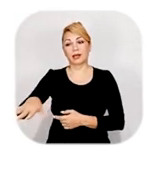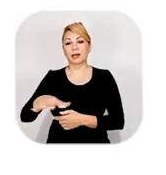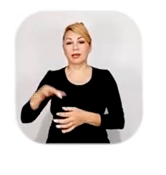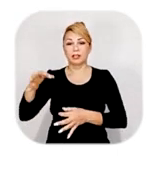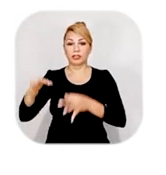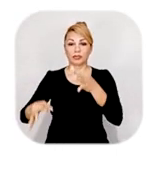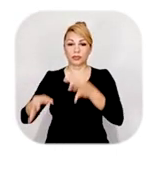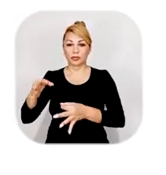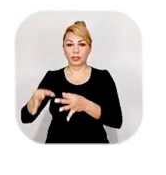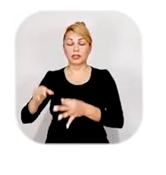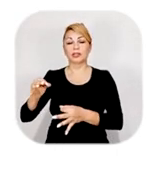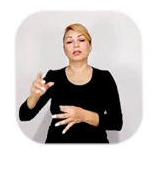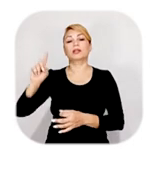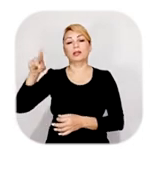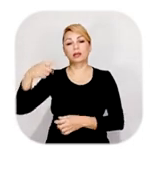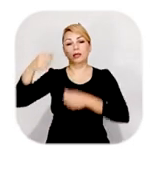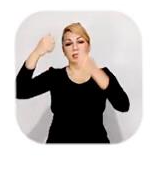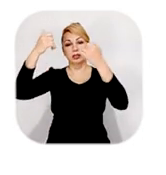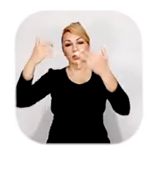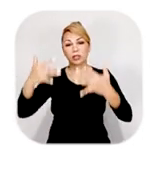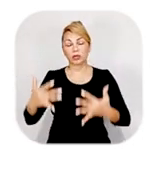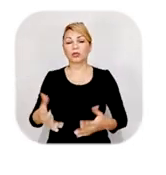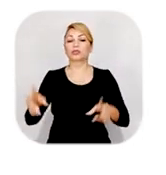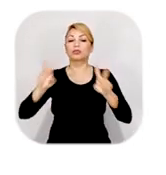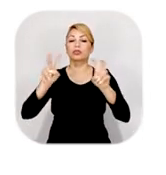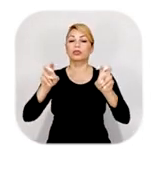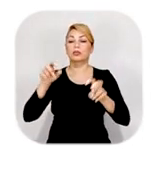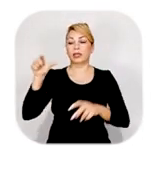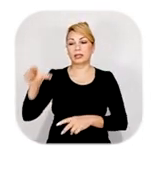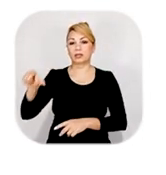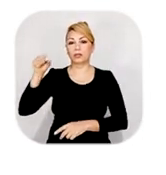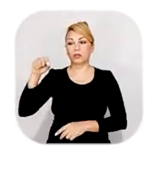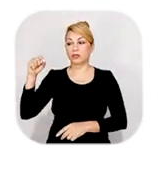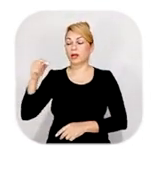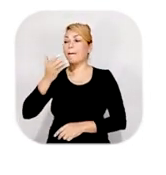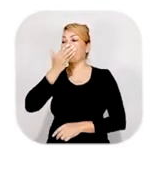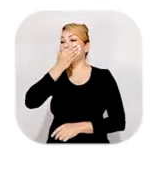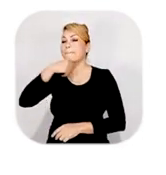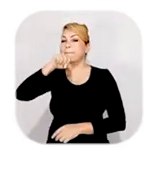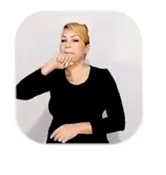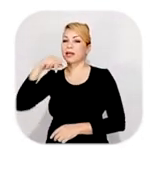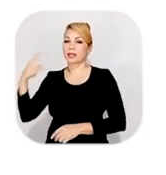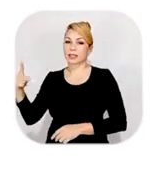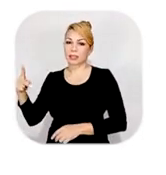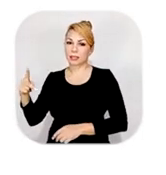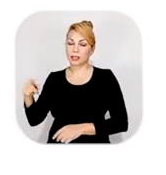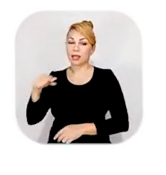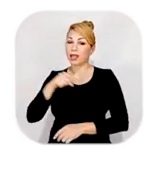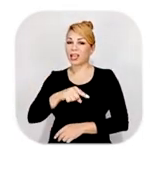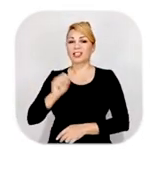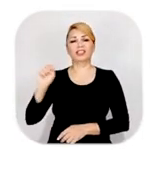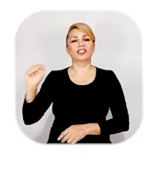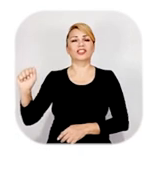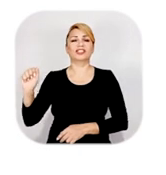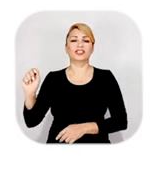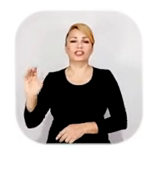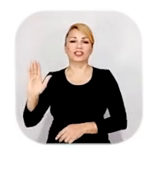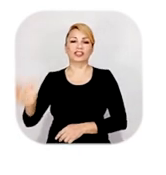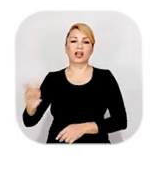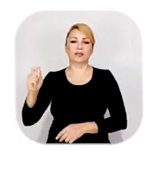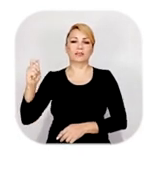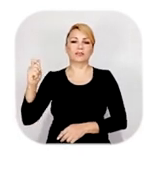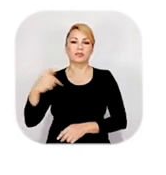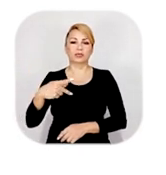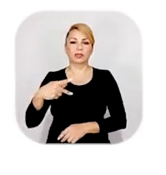Ele já era aposentado, né? E não tinha mais obrigações do trabalho formal